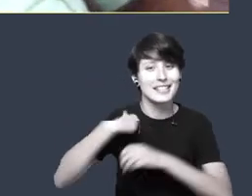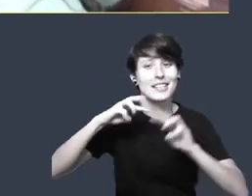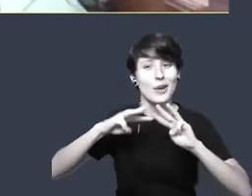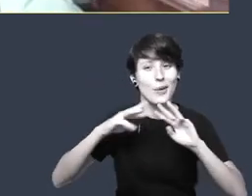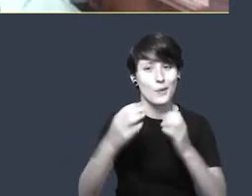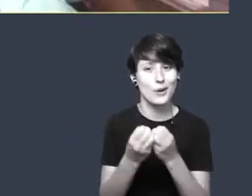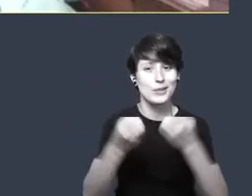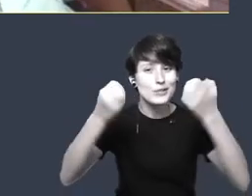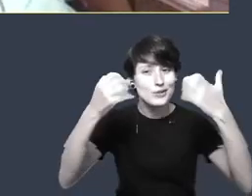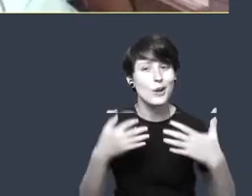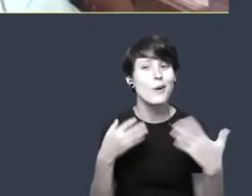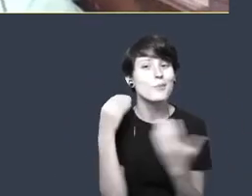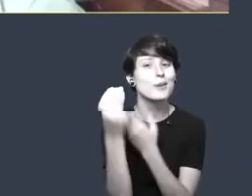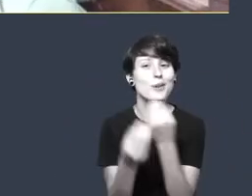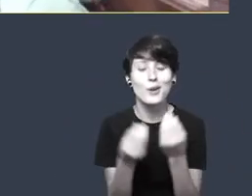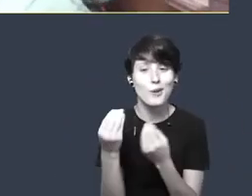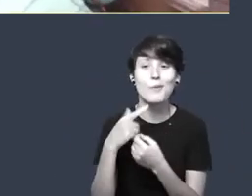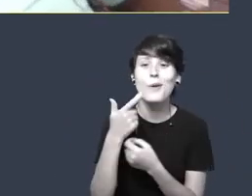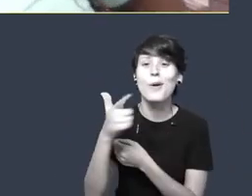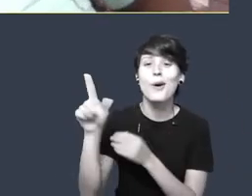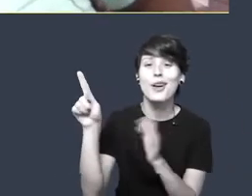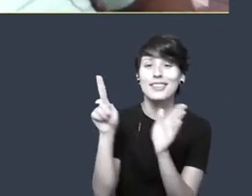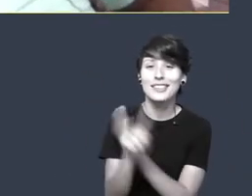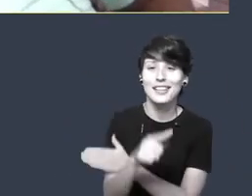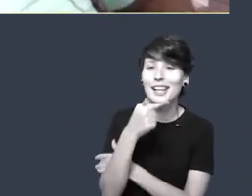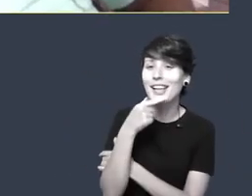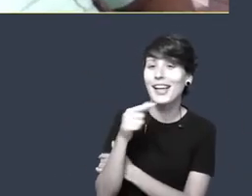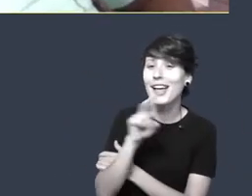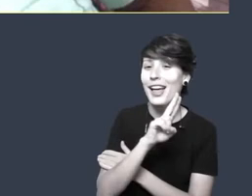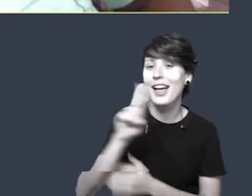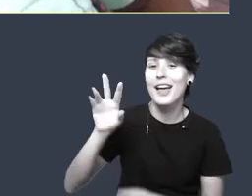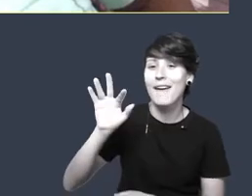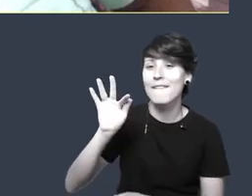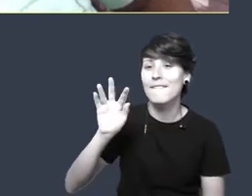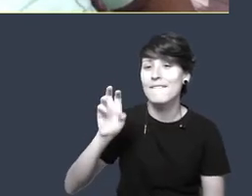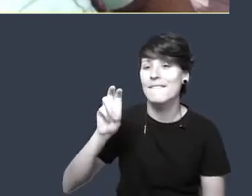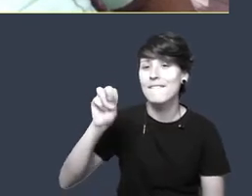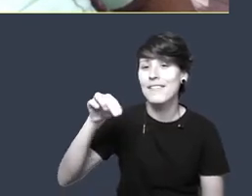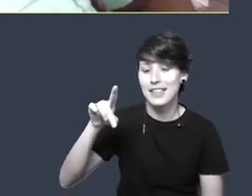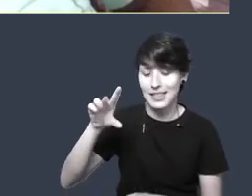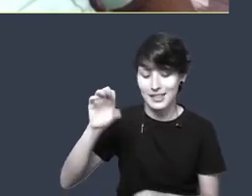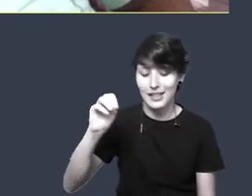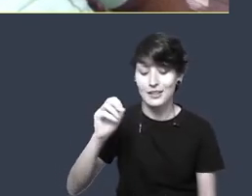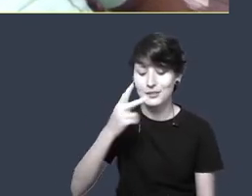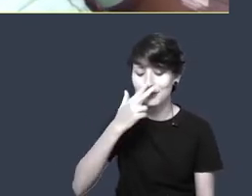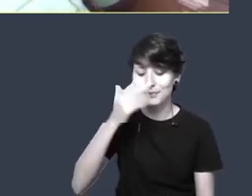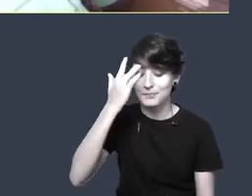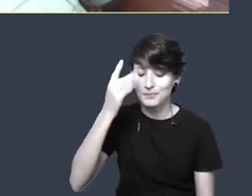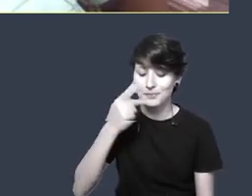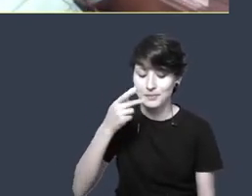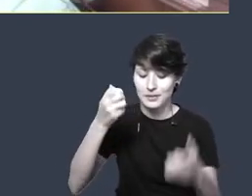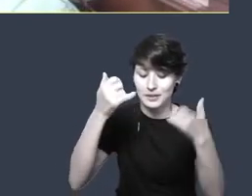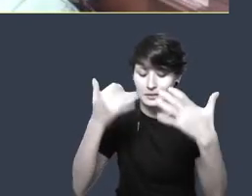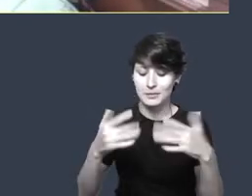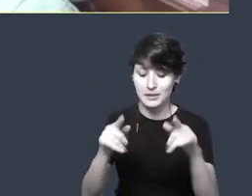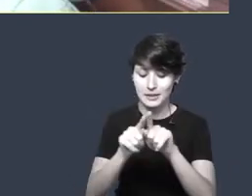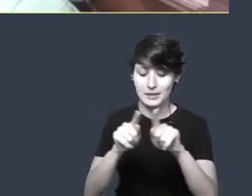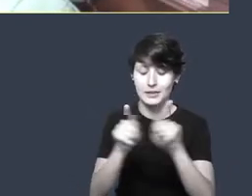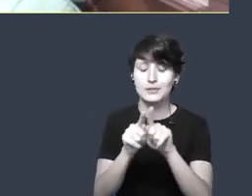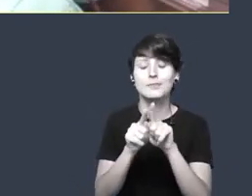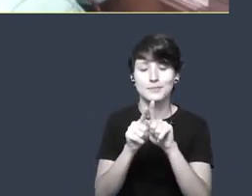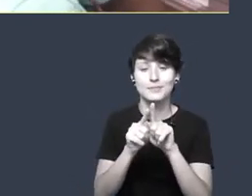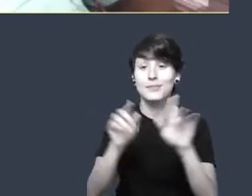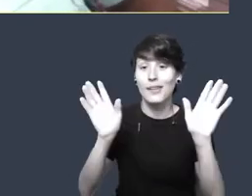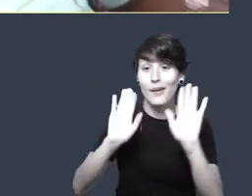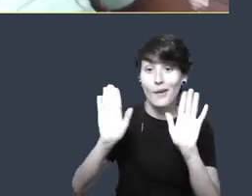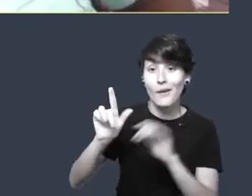sobre. Temos aqui mais uma pergunta do Fernando, né? Fernando Barbalho. Ele diz o seguinte: Oi, Gabi.